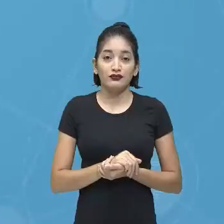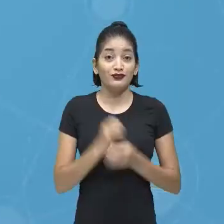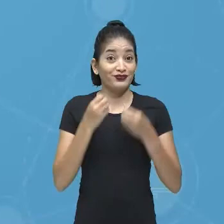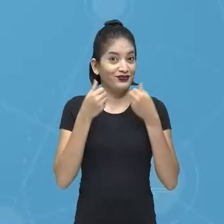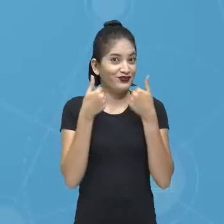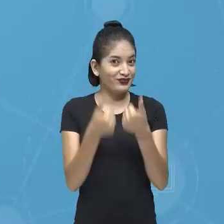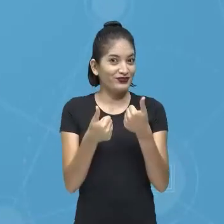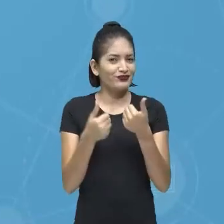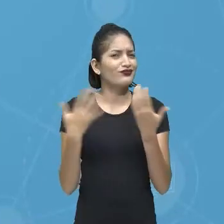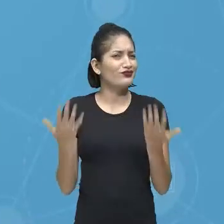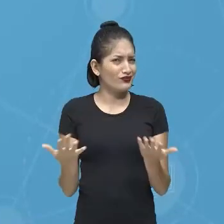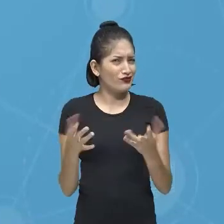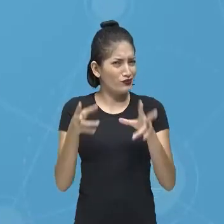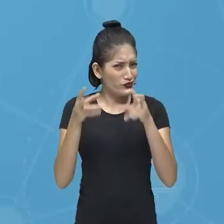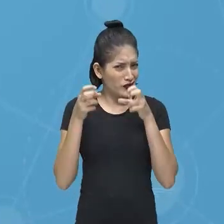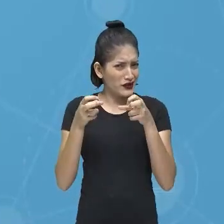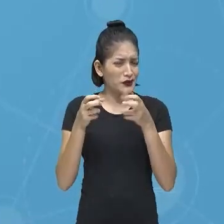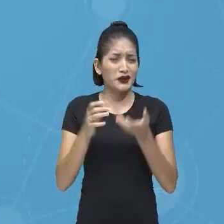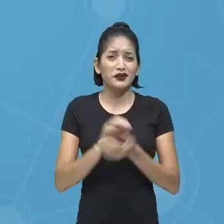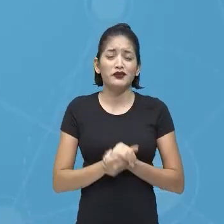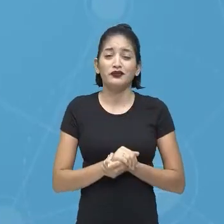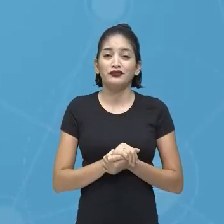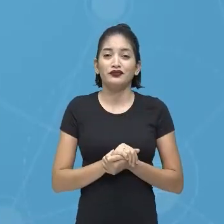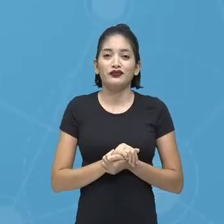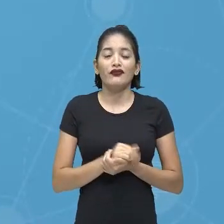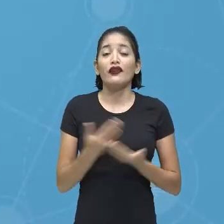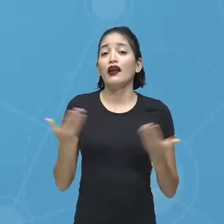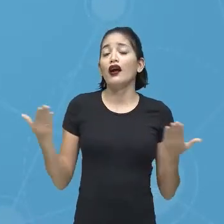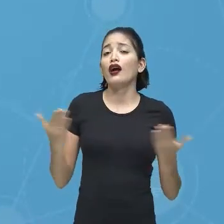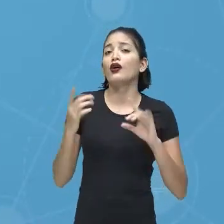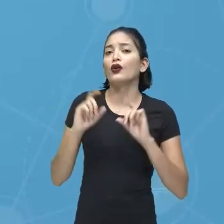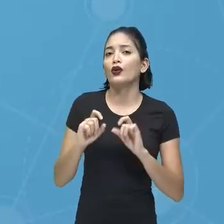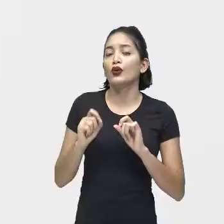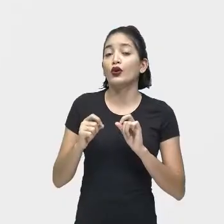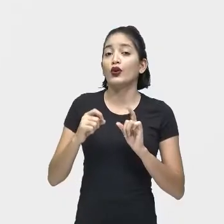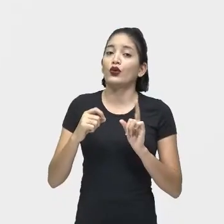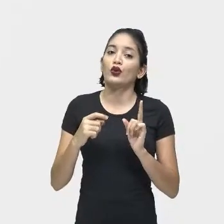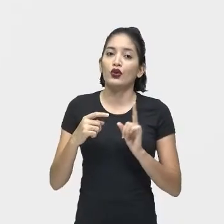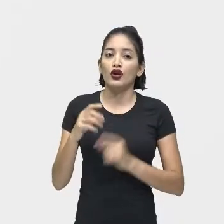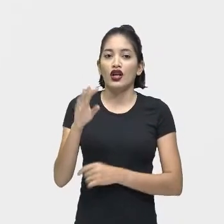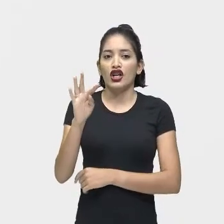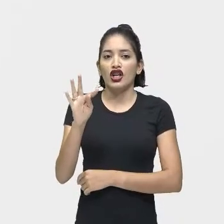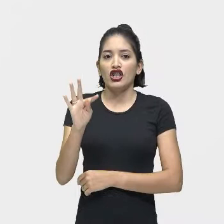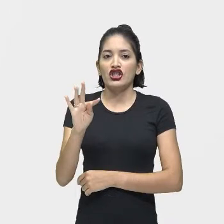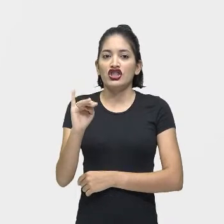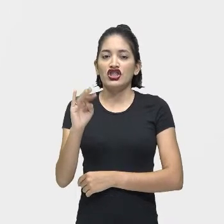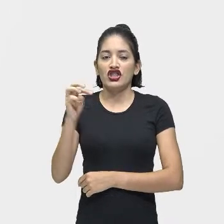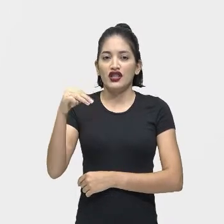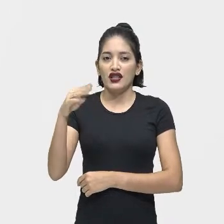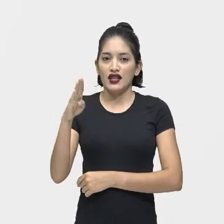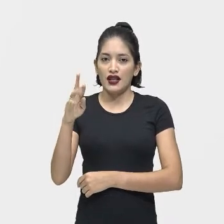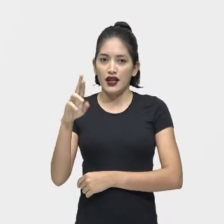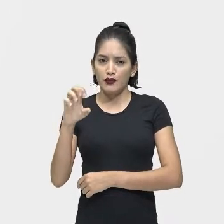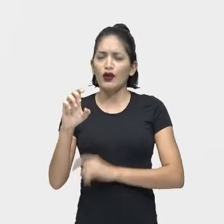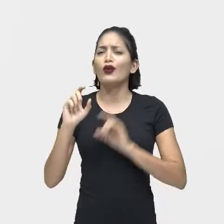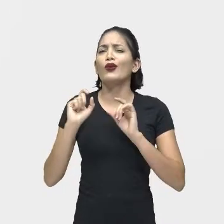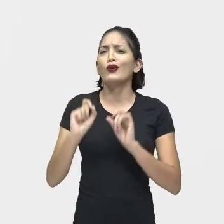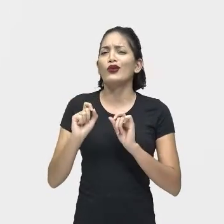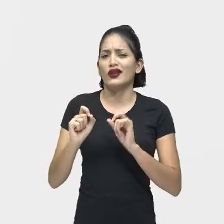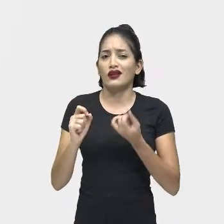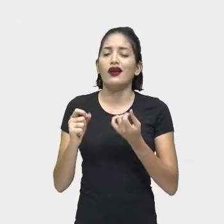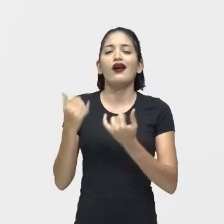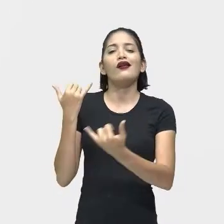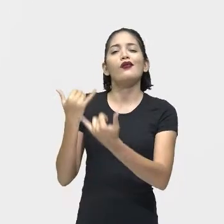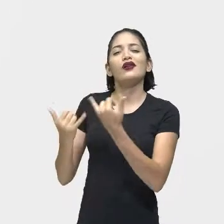Muito bem. E aí, perceberam? Então, nós vamos falar do quê? Do timbre. O que é o timbre? O timbre é a cor